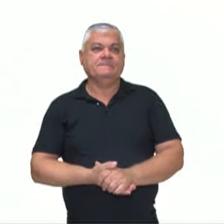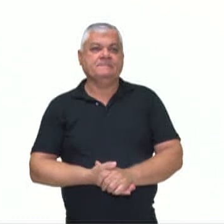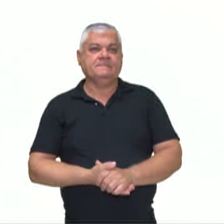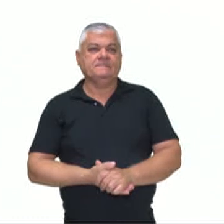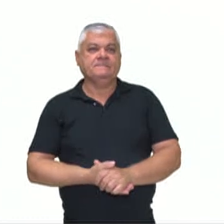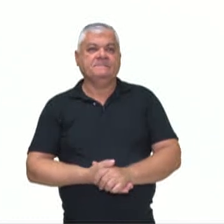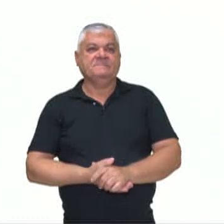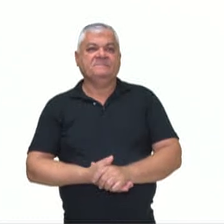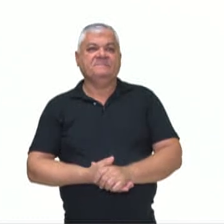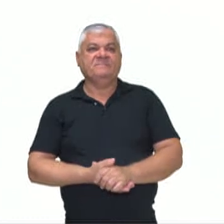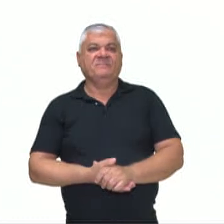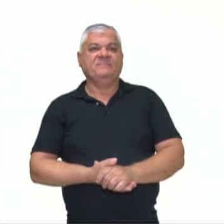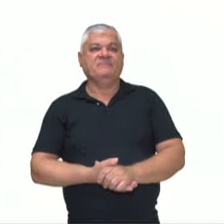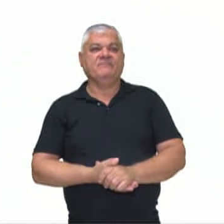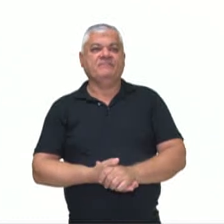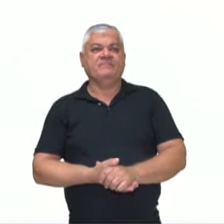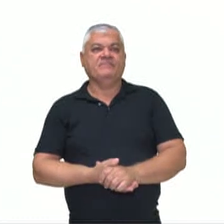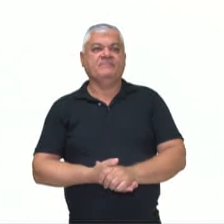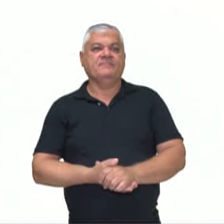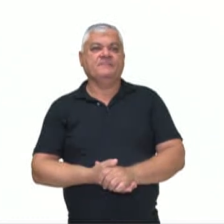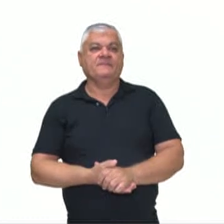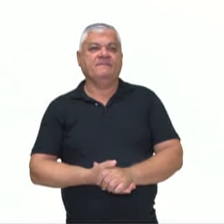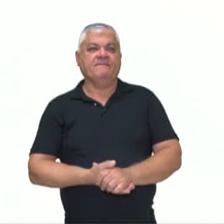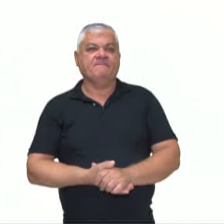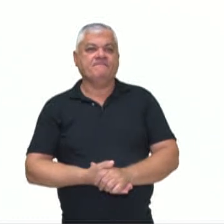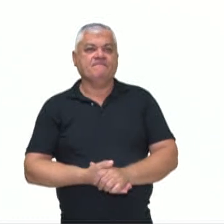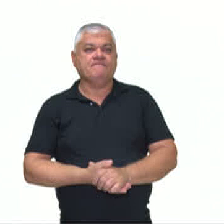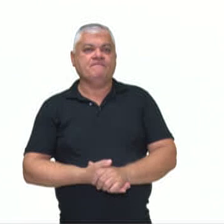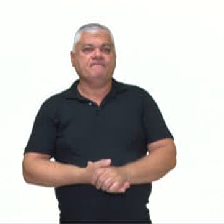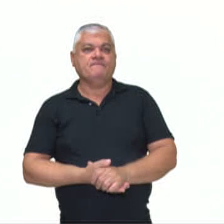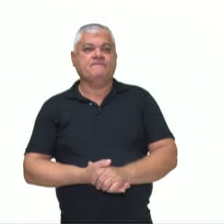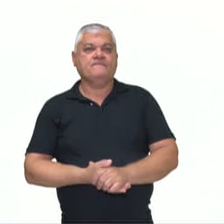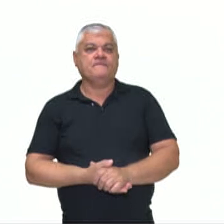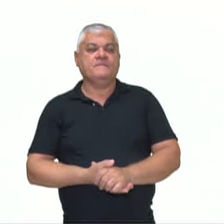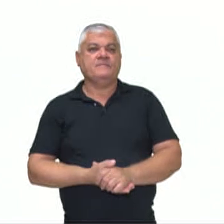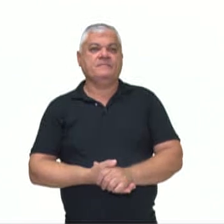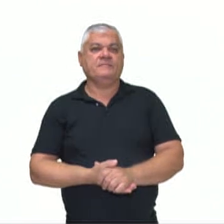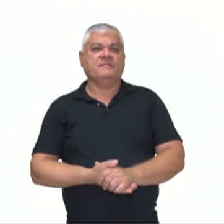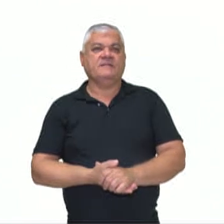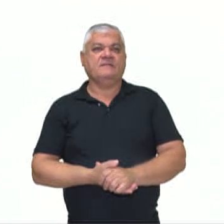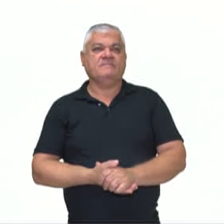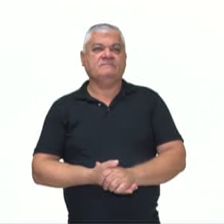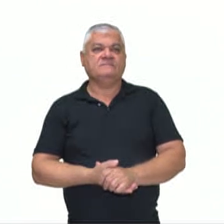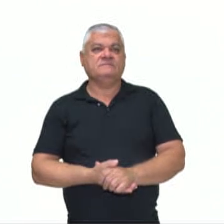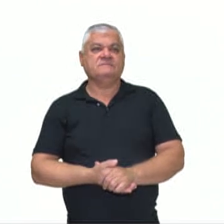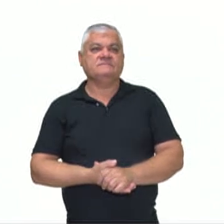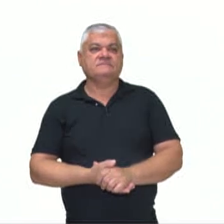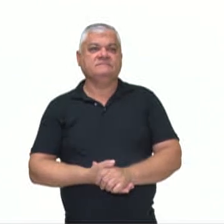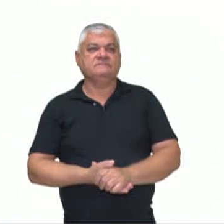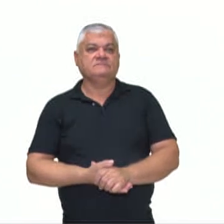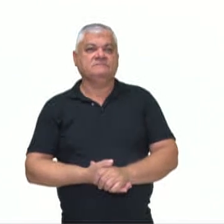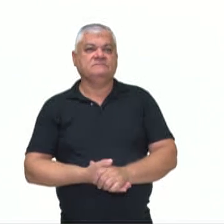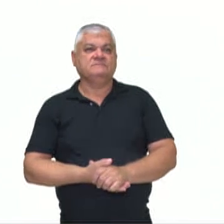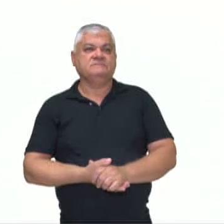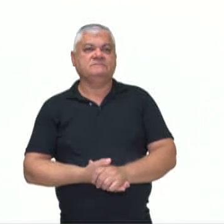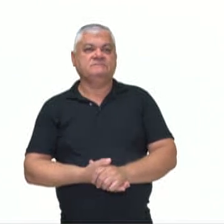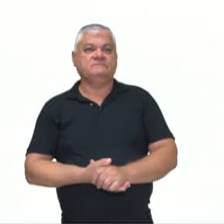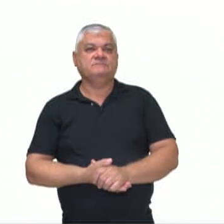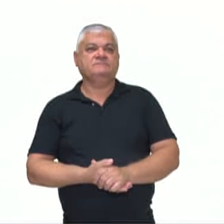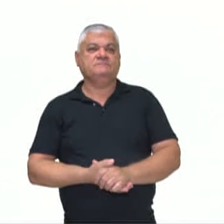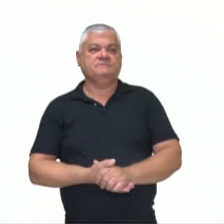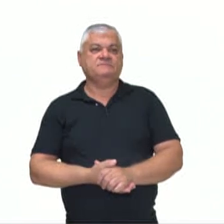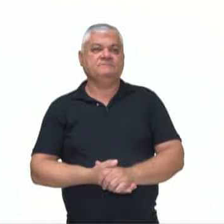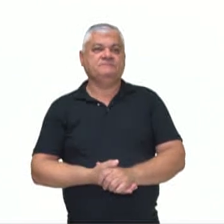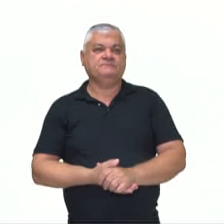persona del verbo. Y como si fuera poco, millones de hispanoparlantes utilizan el usted o ustedes para comunicarse